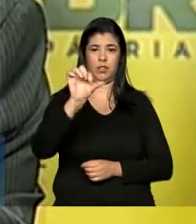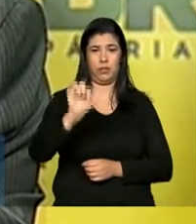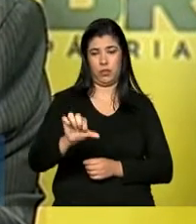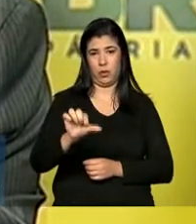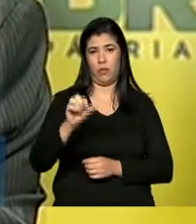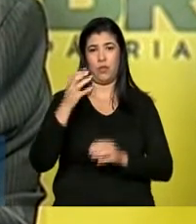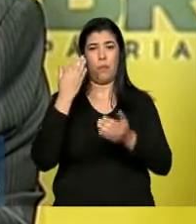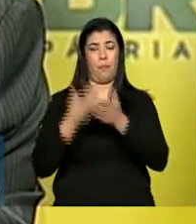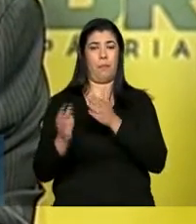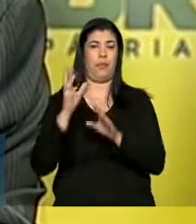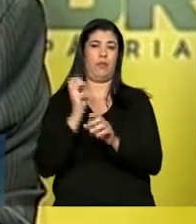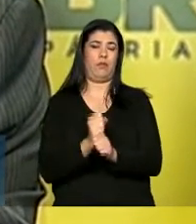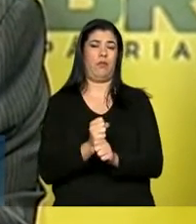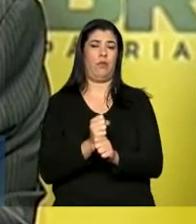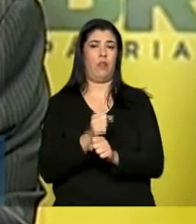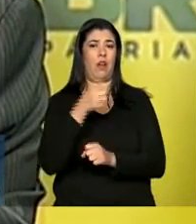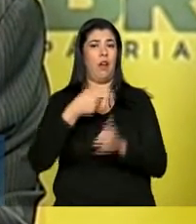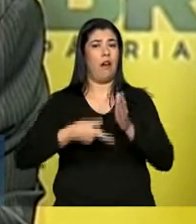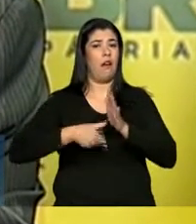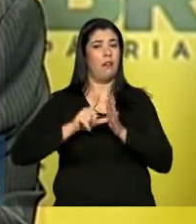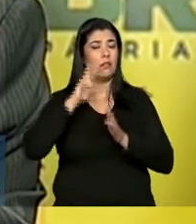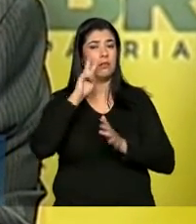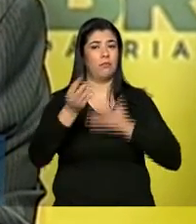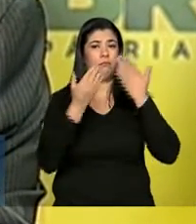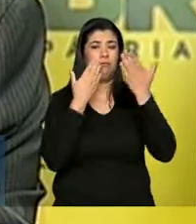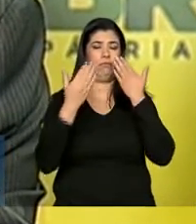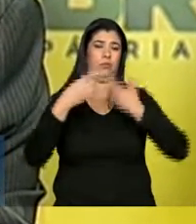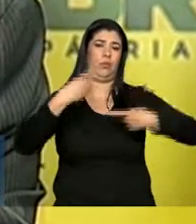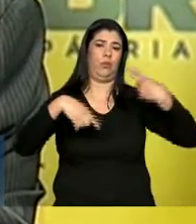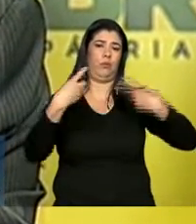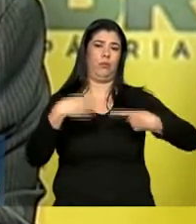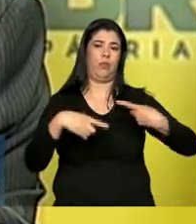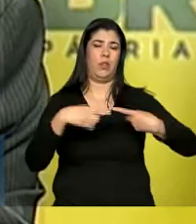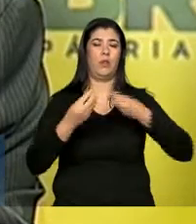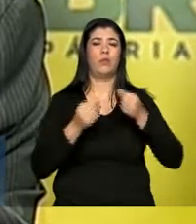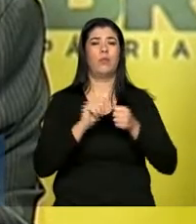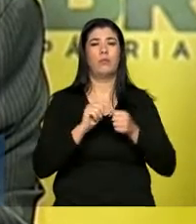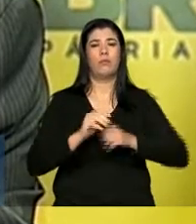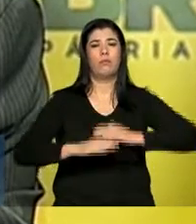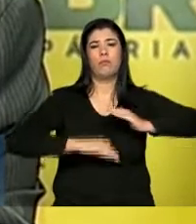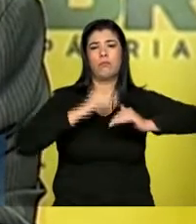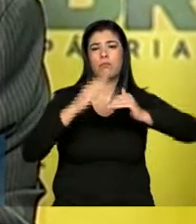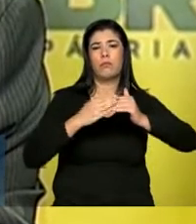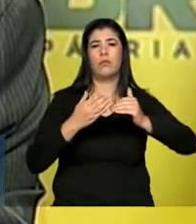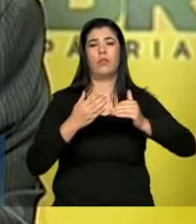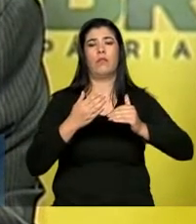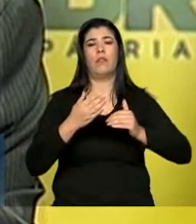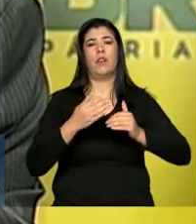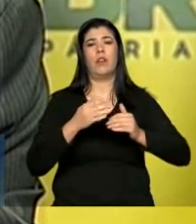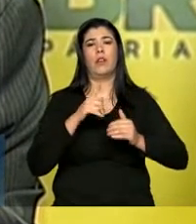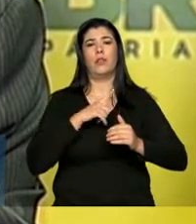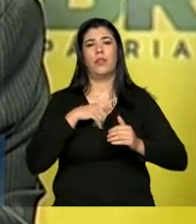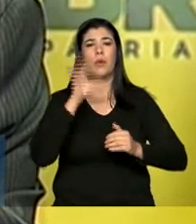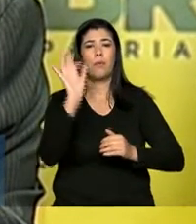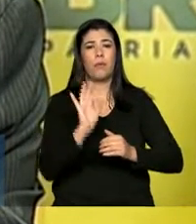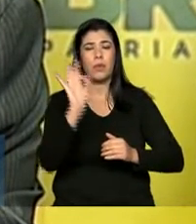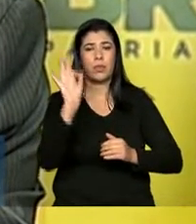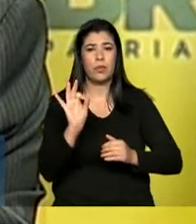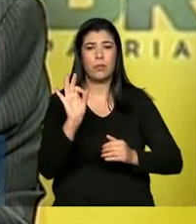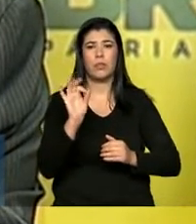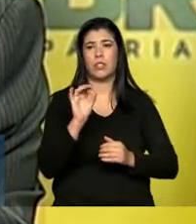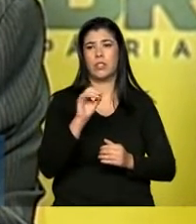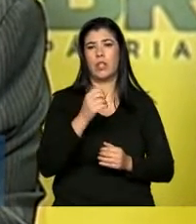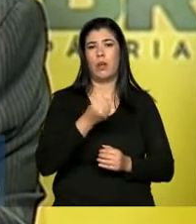vimos antes e discutimos um pouco avanços ou recuos da ordem da dezena, da